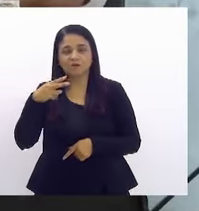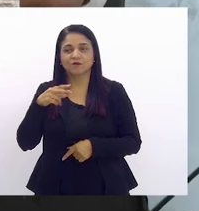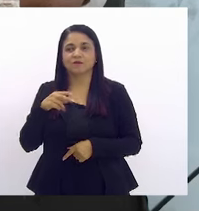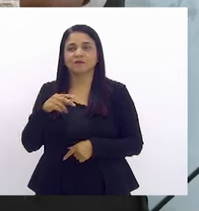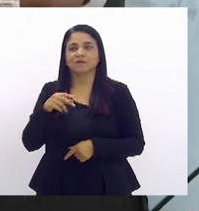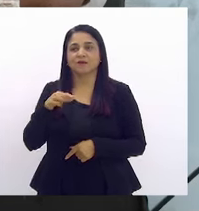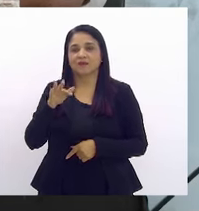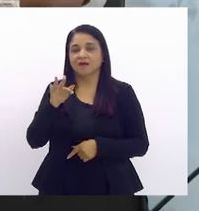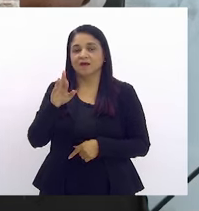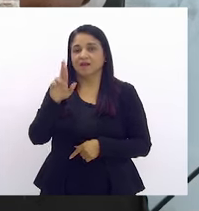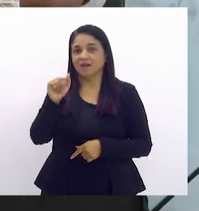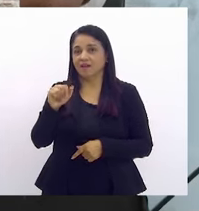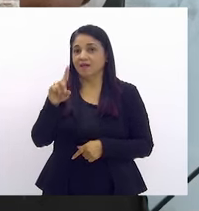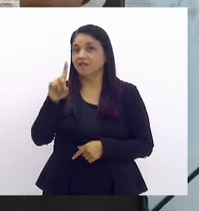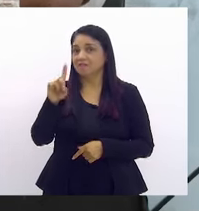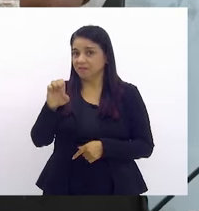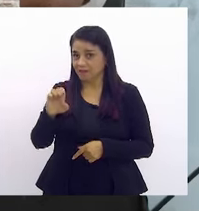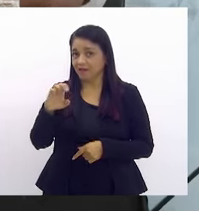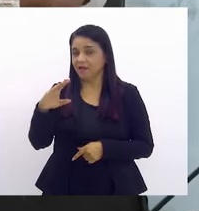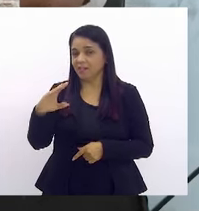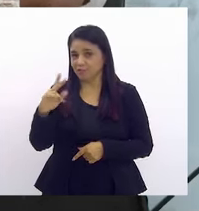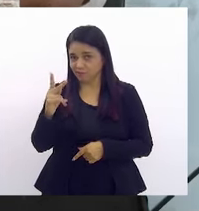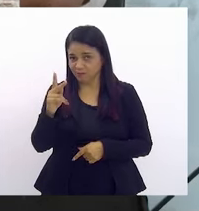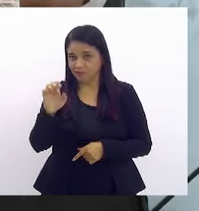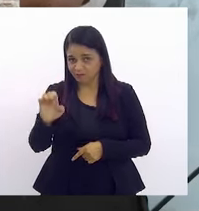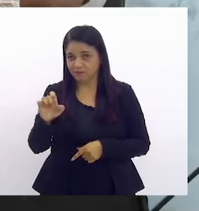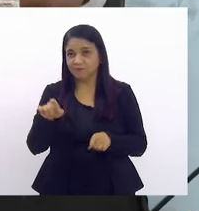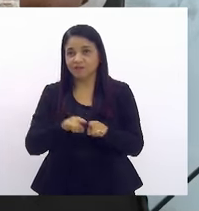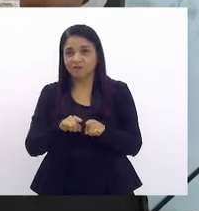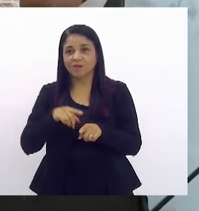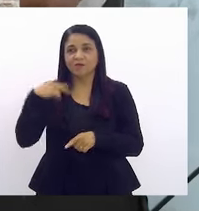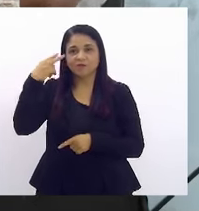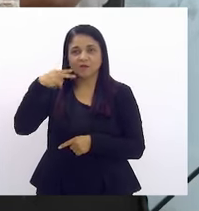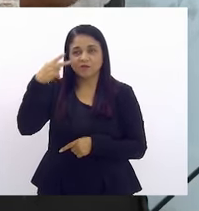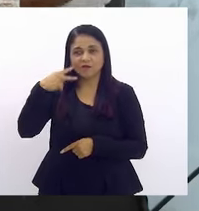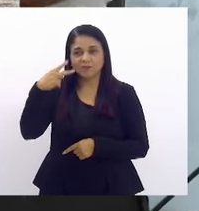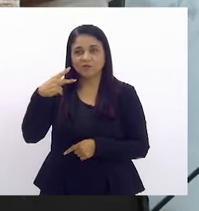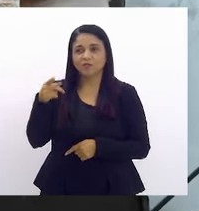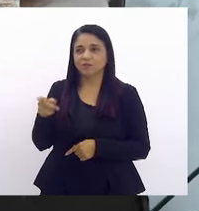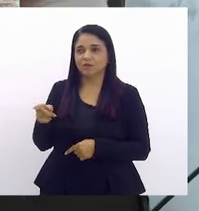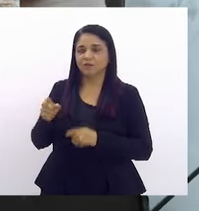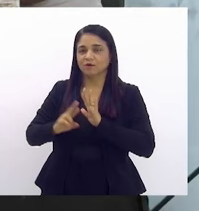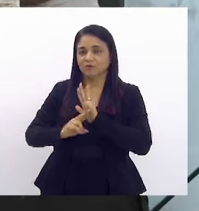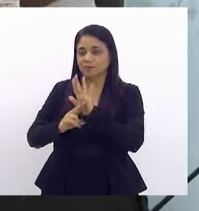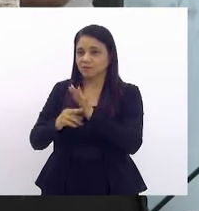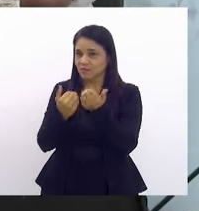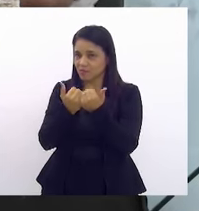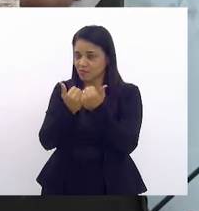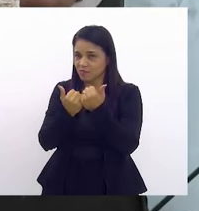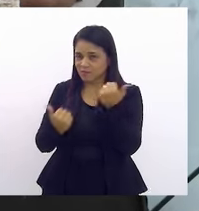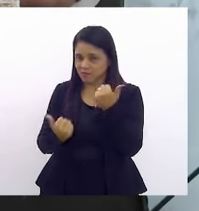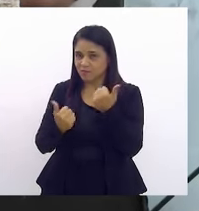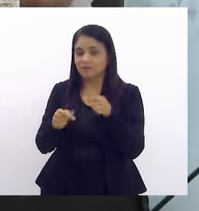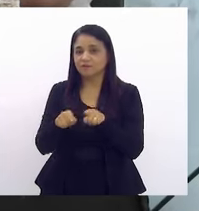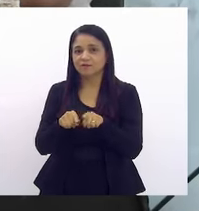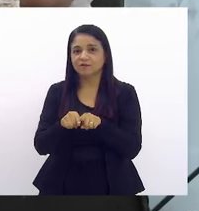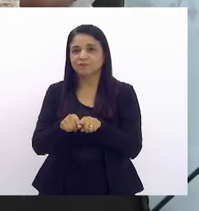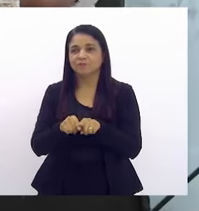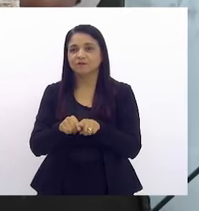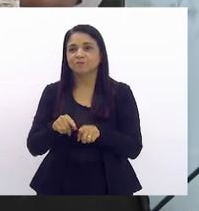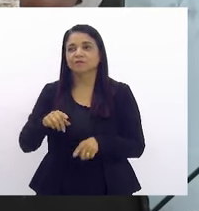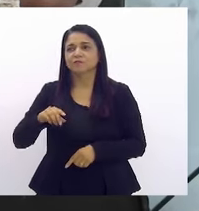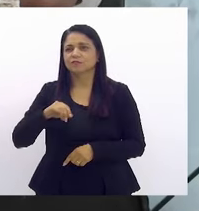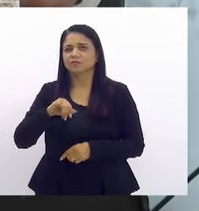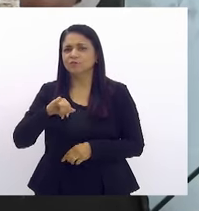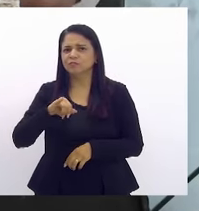o vereador Hadesh e o vereador Igor, e também o vereador que está aqui representado pelo assessor, Júlio Carolino,